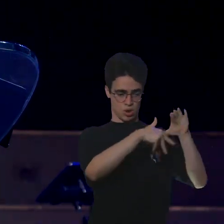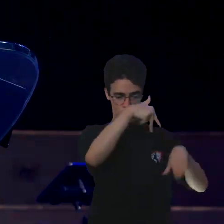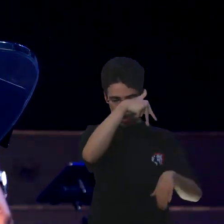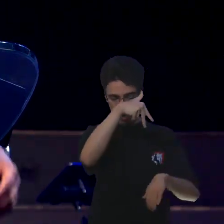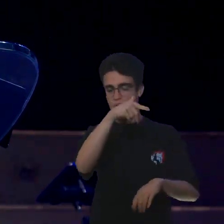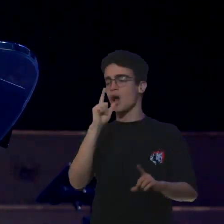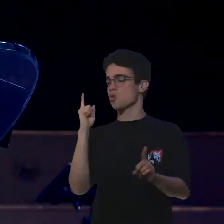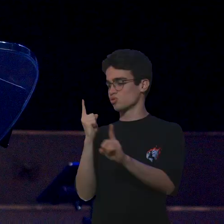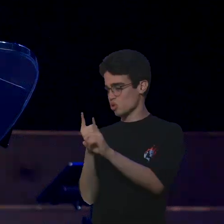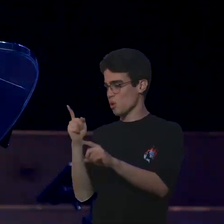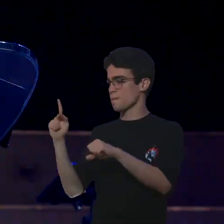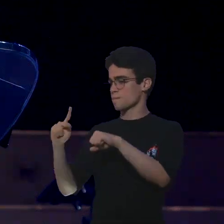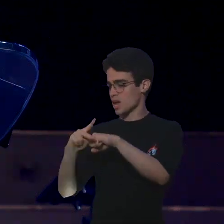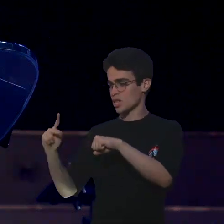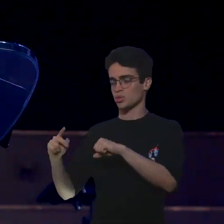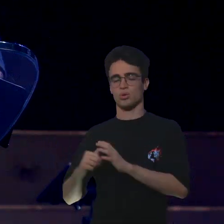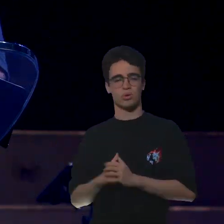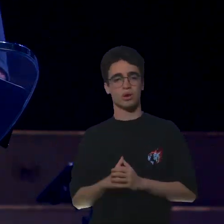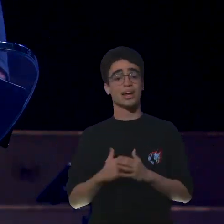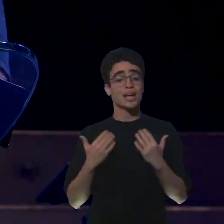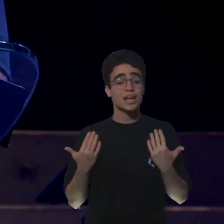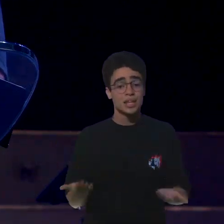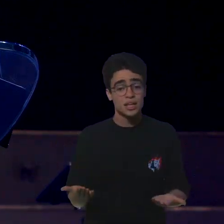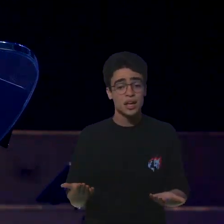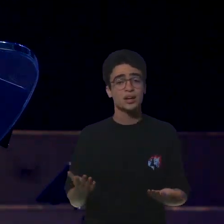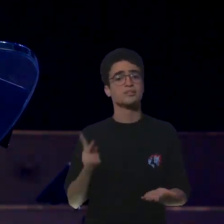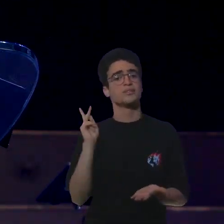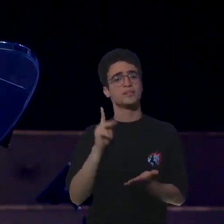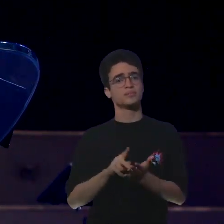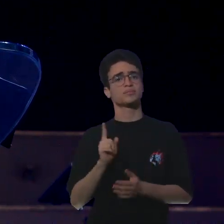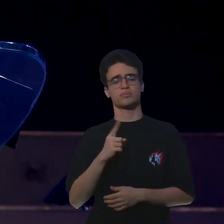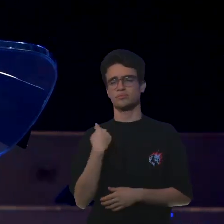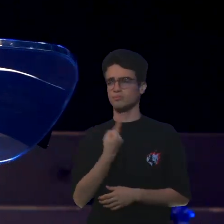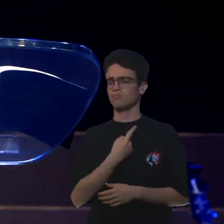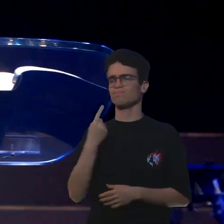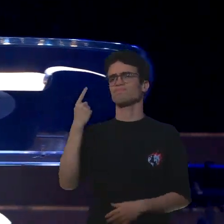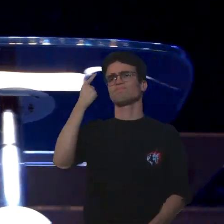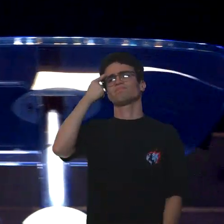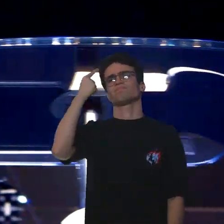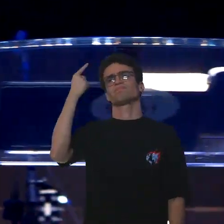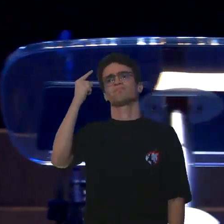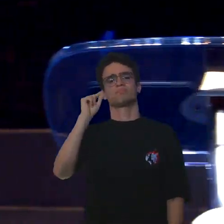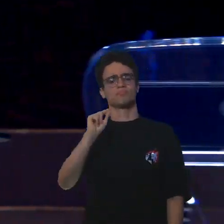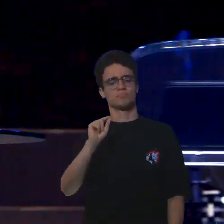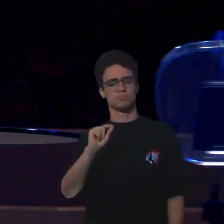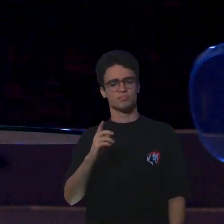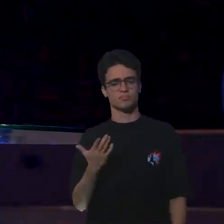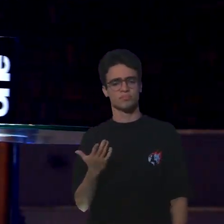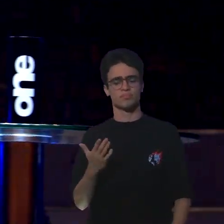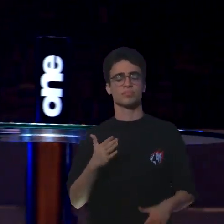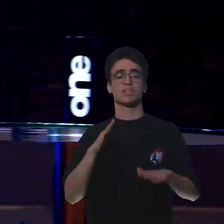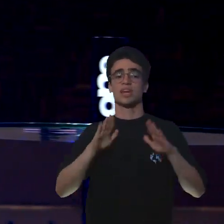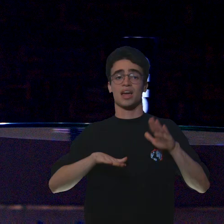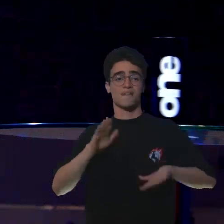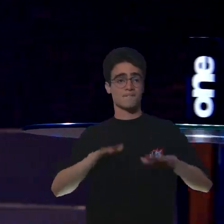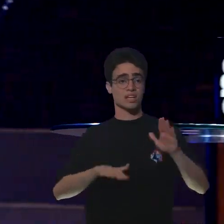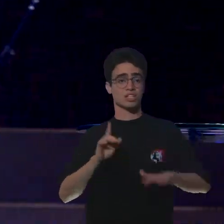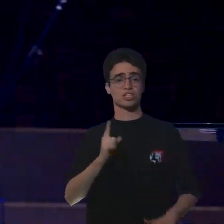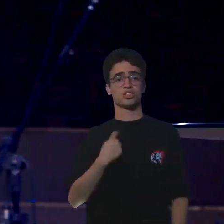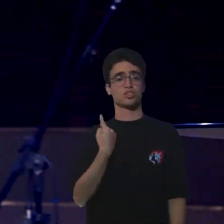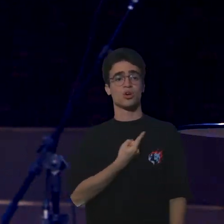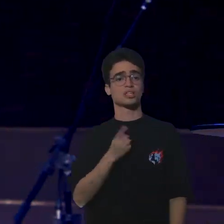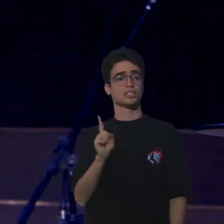com o Senhor. Então, a gente pode olhar para isso e pensar, mesmo a gente não